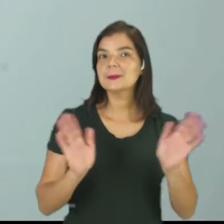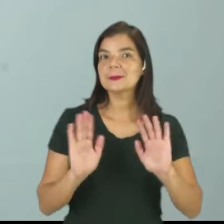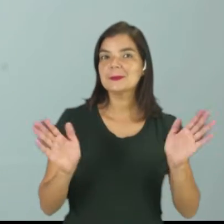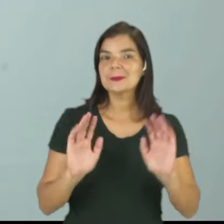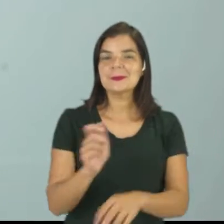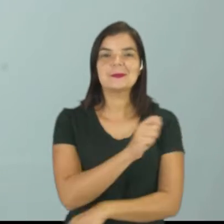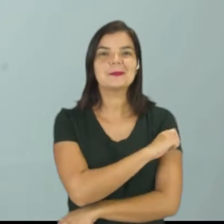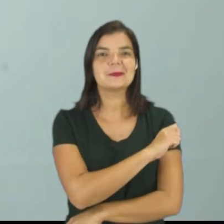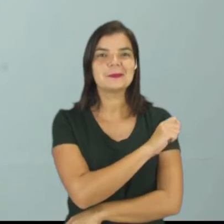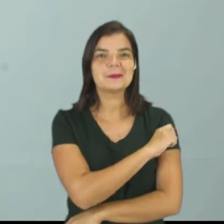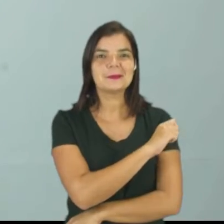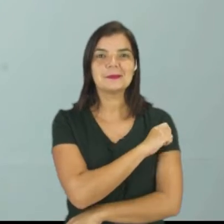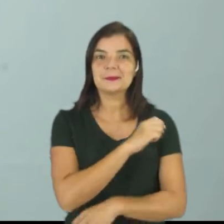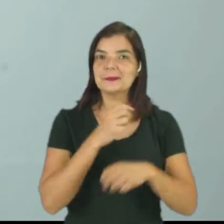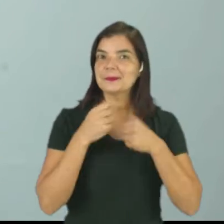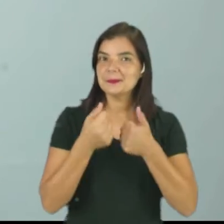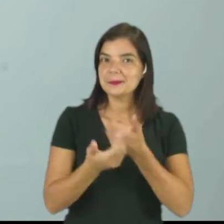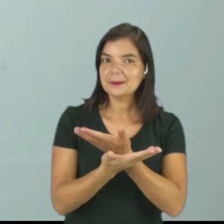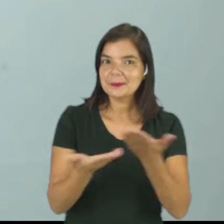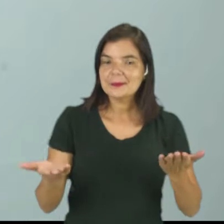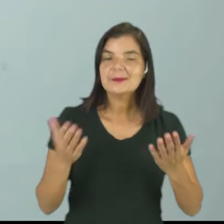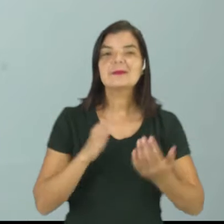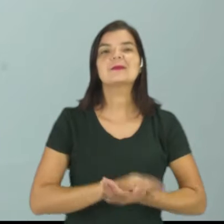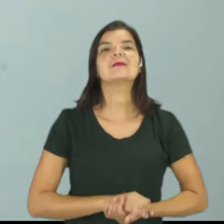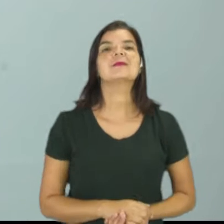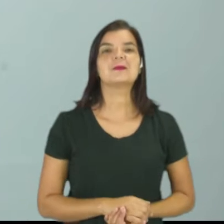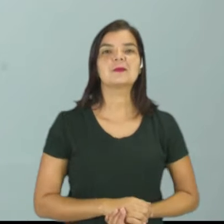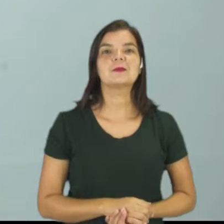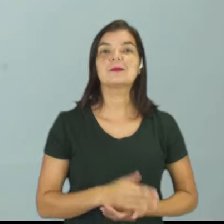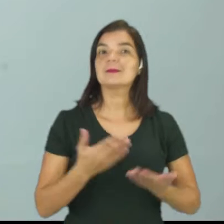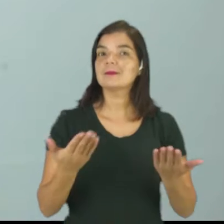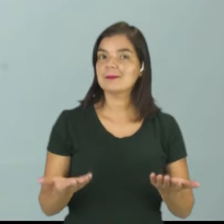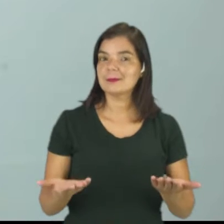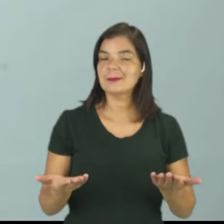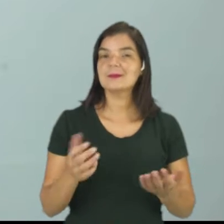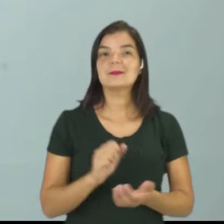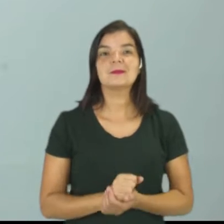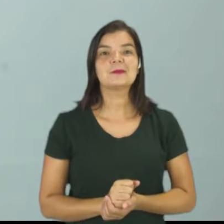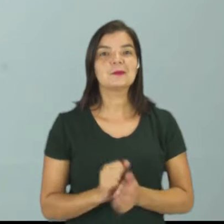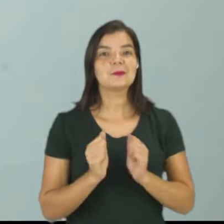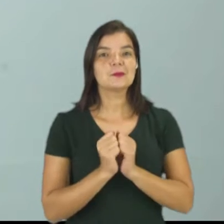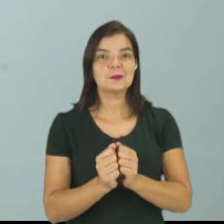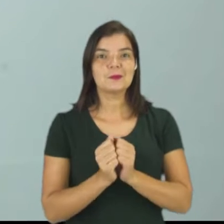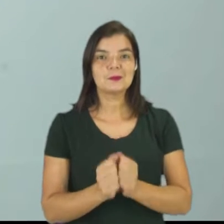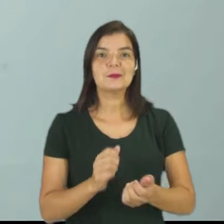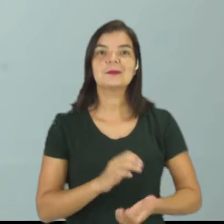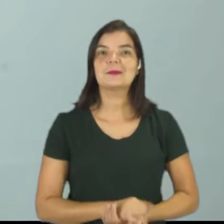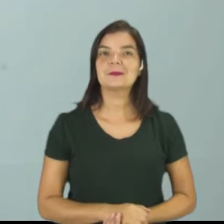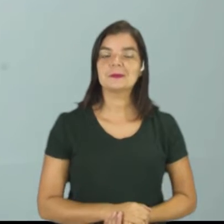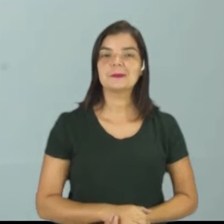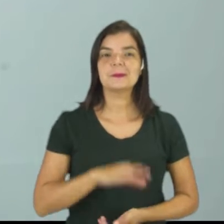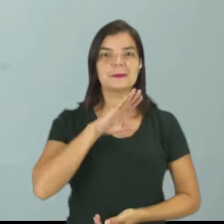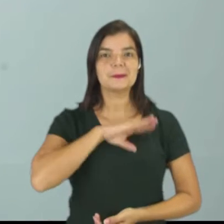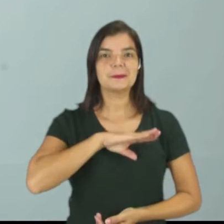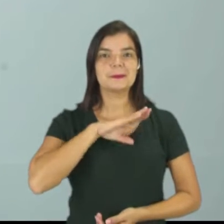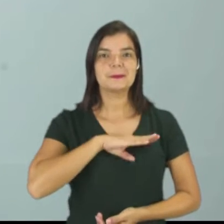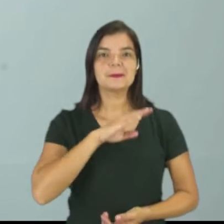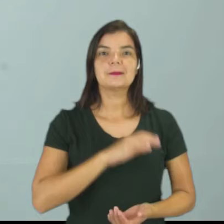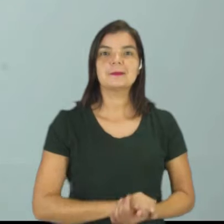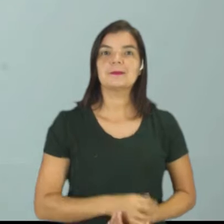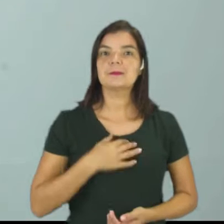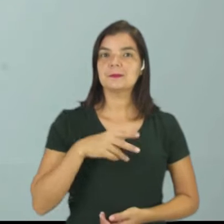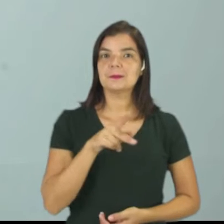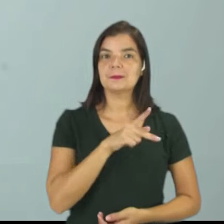Olá, alunos! Como estão vocês? Tudo bem? Mais uma vez aqui conosco, né, a língua portuguesa.